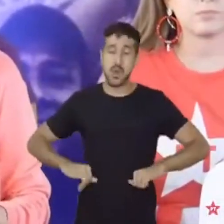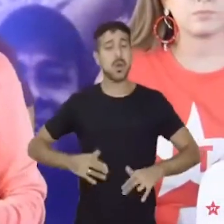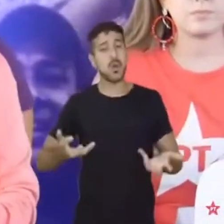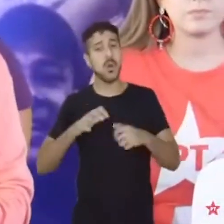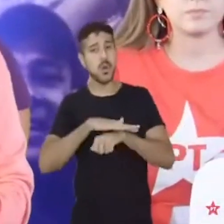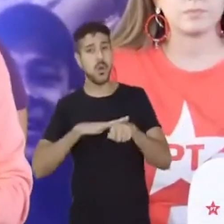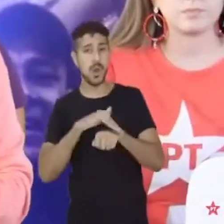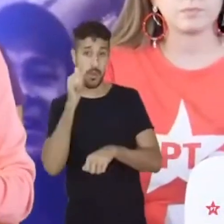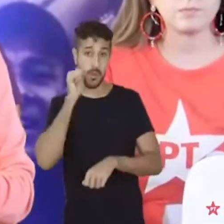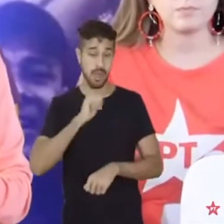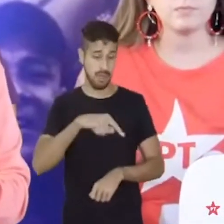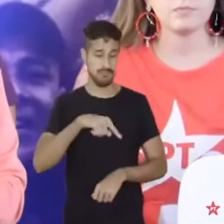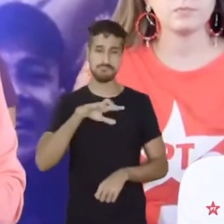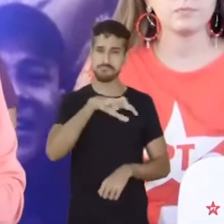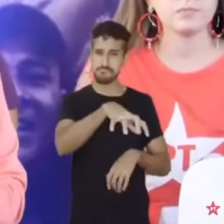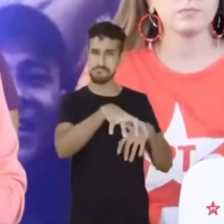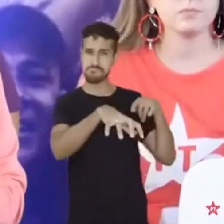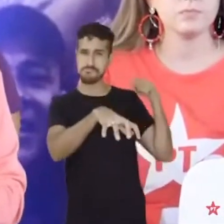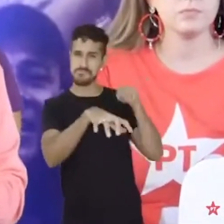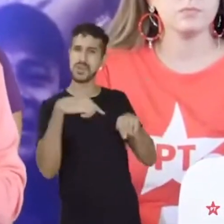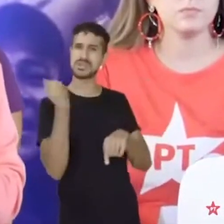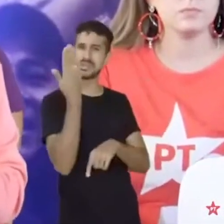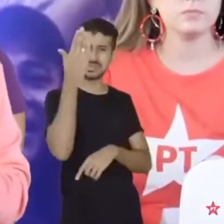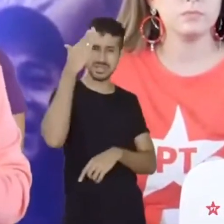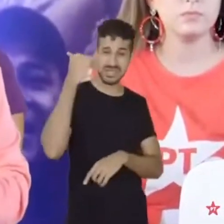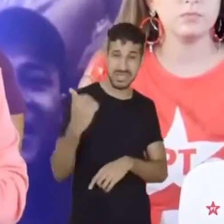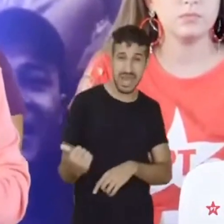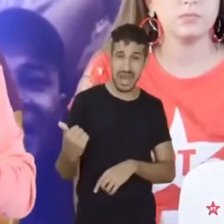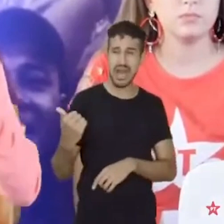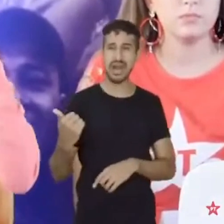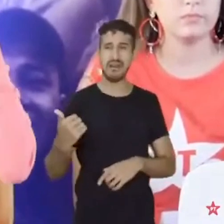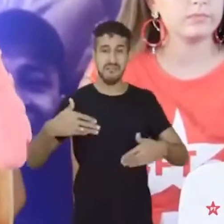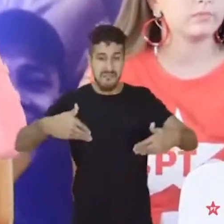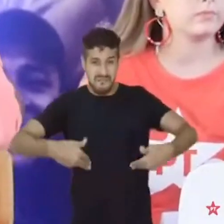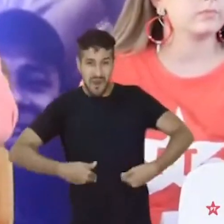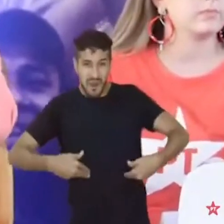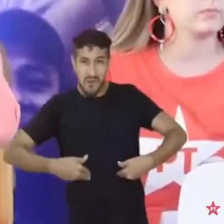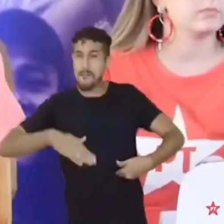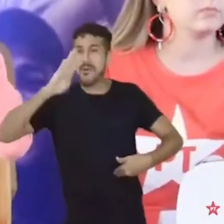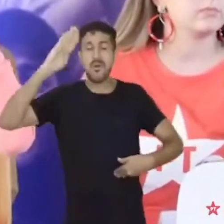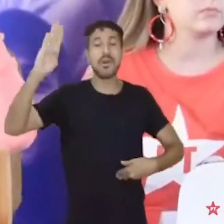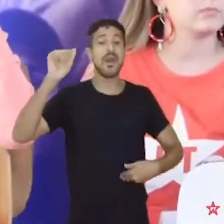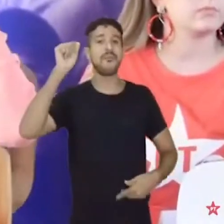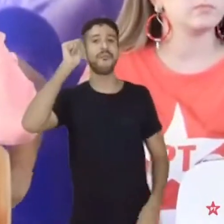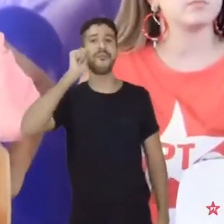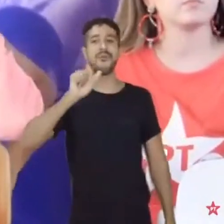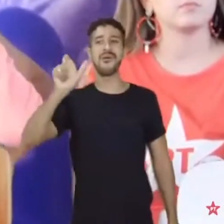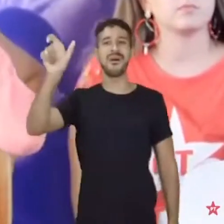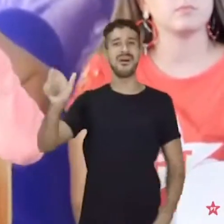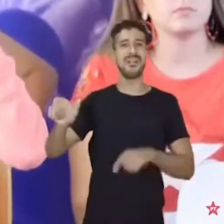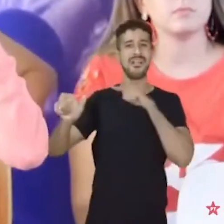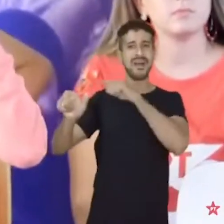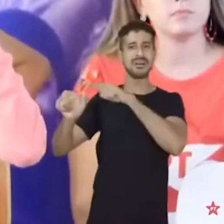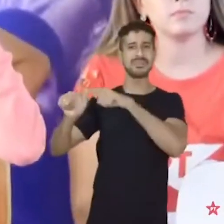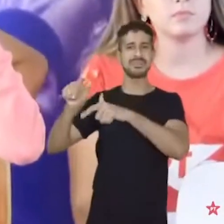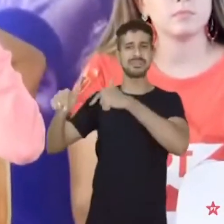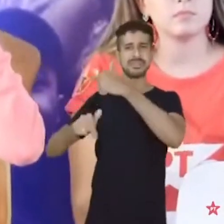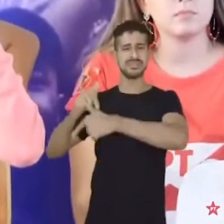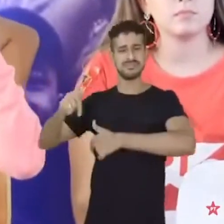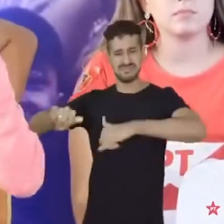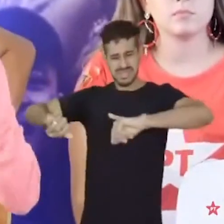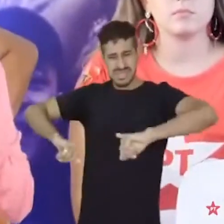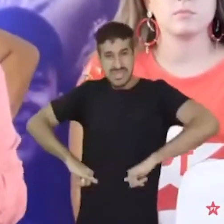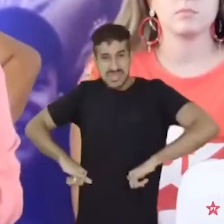hoje a gente sabe que a cara da fome do Brasil é a cara das mulheres. As mulheres que estão ali na linha de frente, sofrendo junto com sua